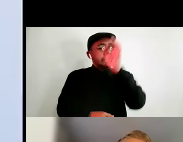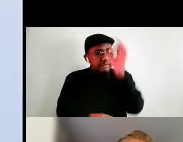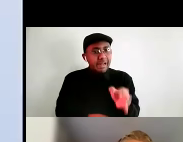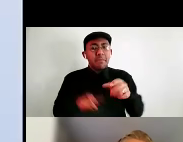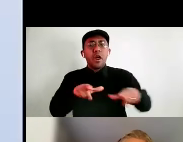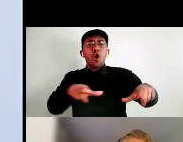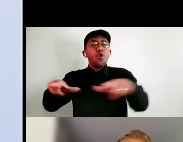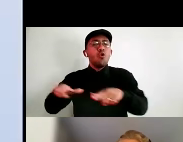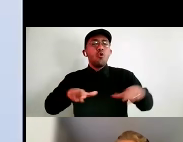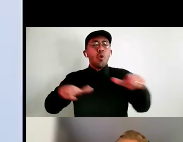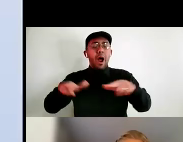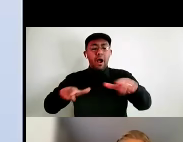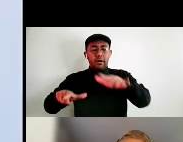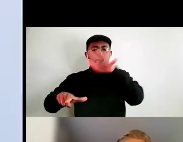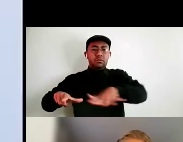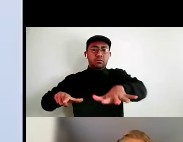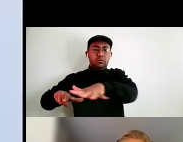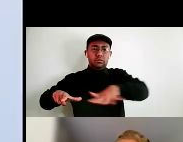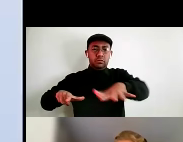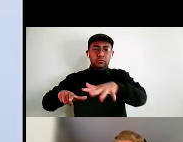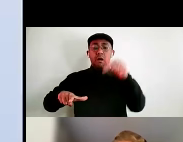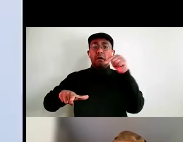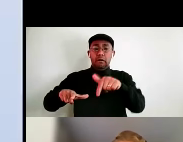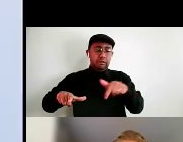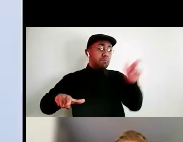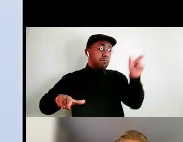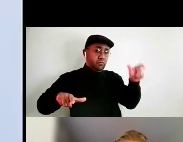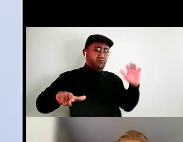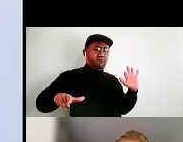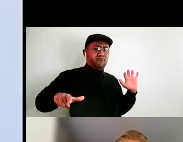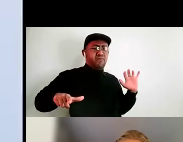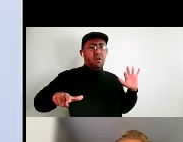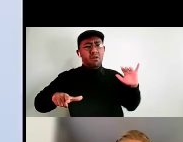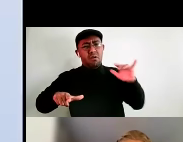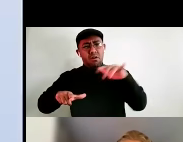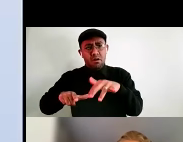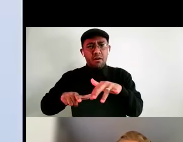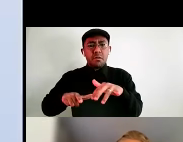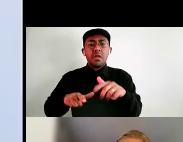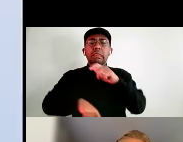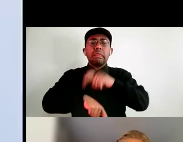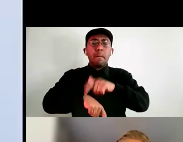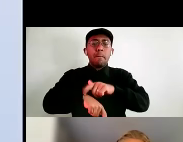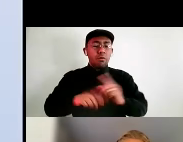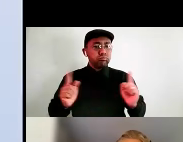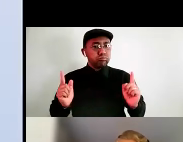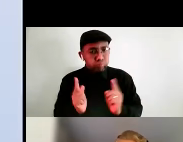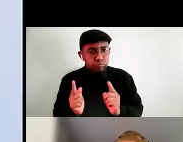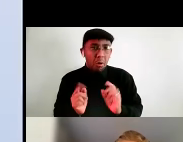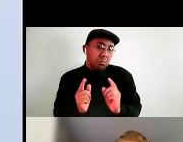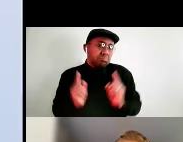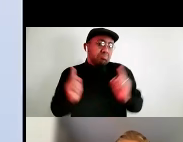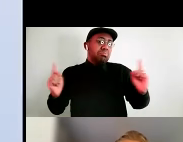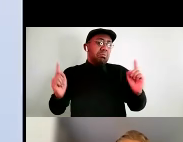lugar específico e tem um propósito específico e é durante um tempo. As reuniões podem ser de todo tipo de âmbito, tanto público